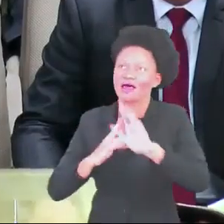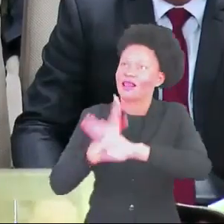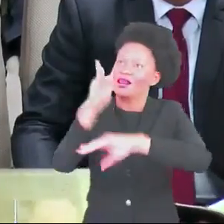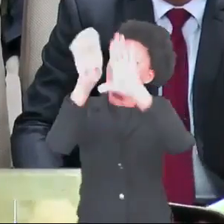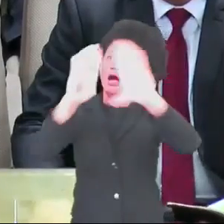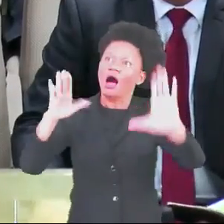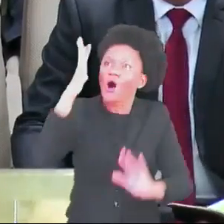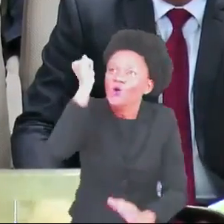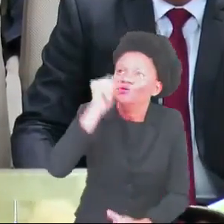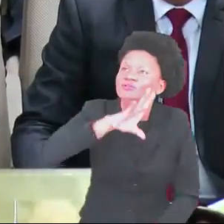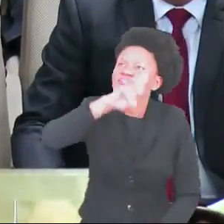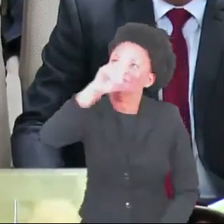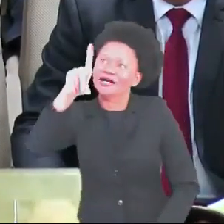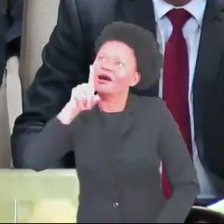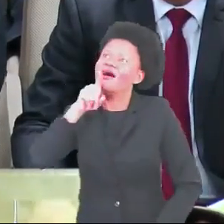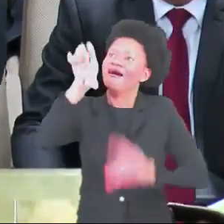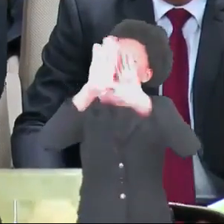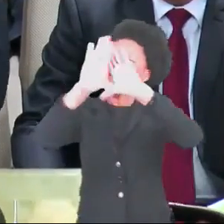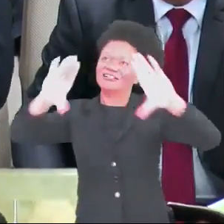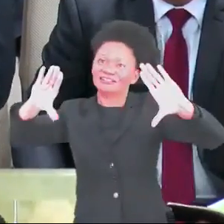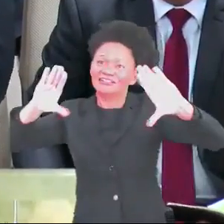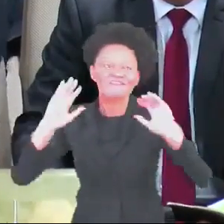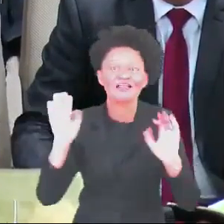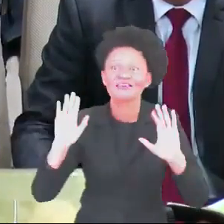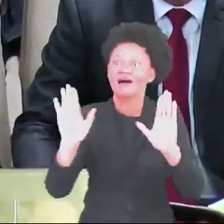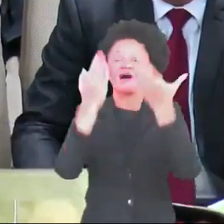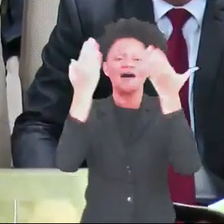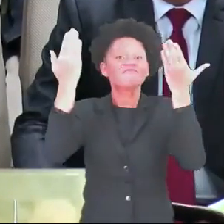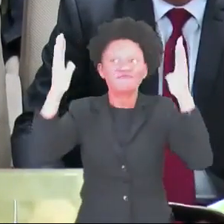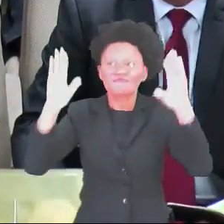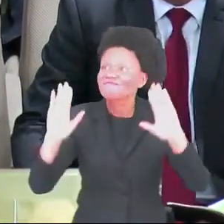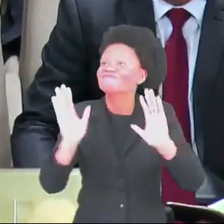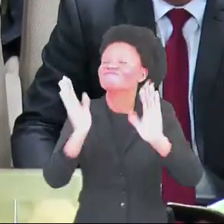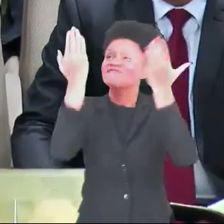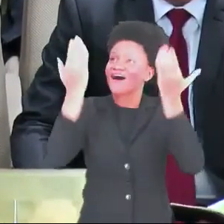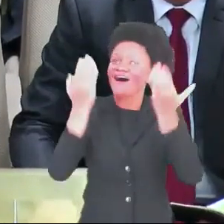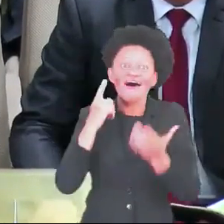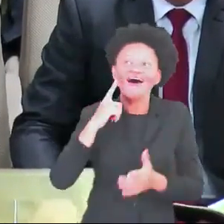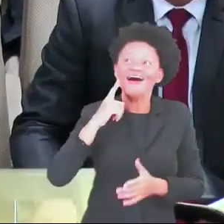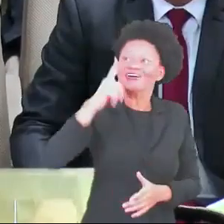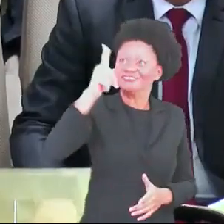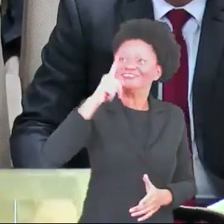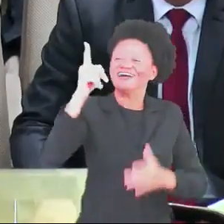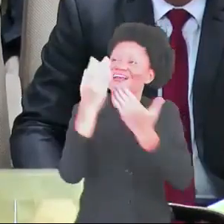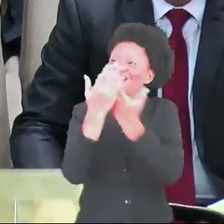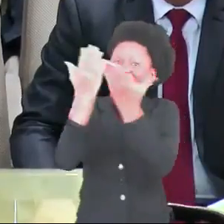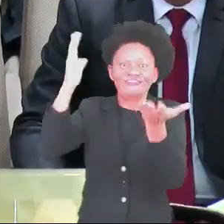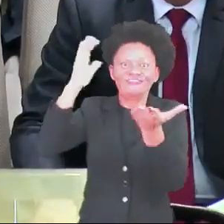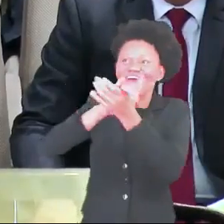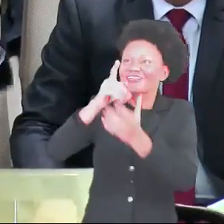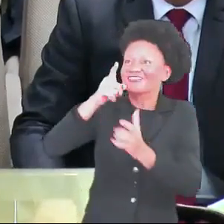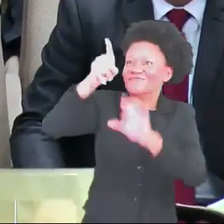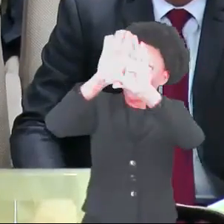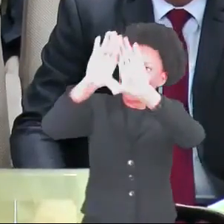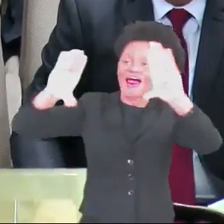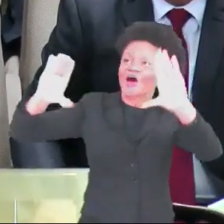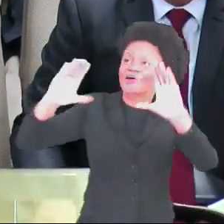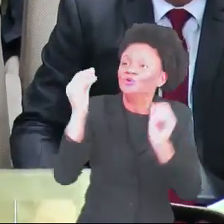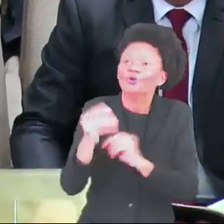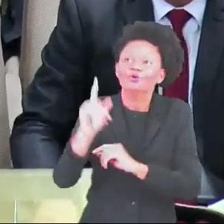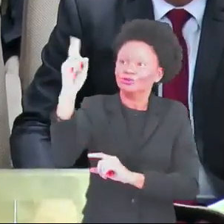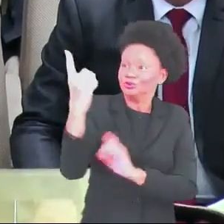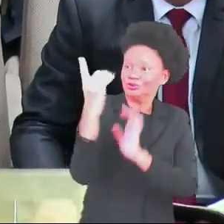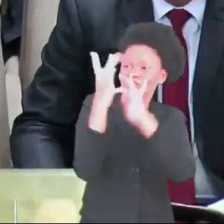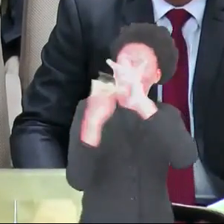que um dia sentado na boda do Cordeiro, as nossas lágrimas serão enxugadas pelo próprio Cristo, nós já sabemos